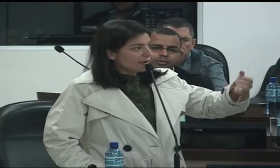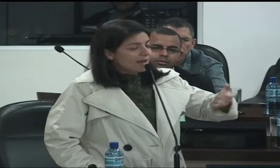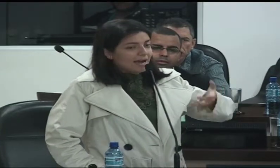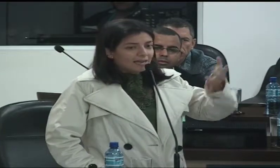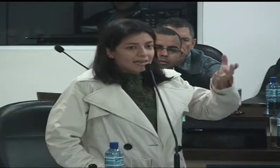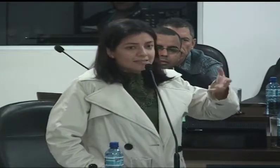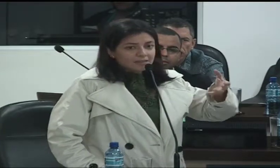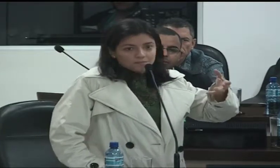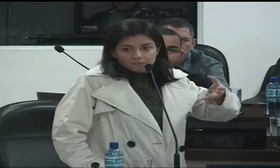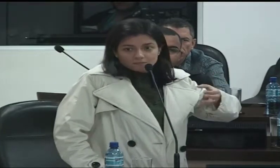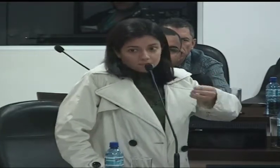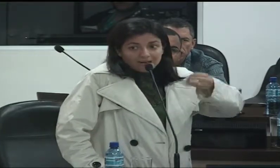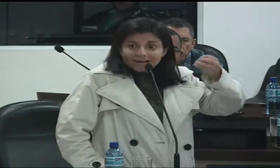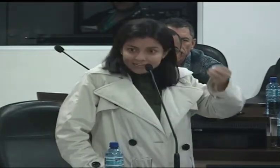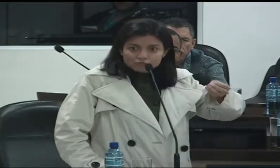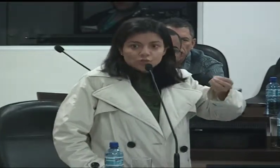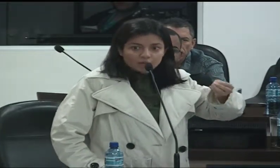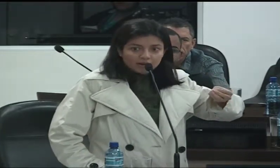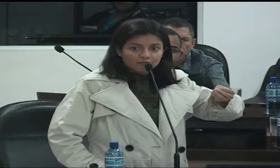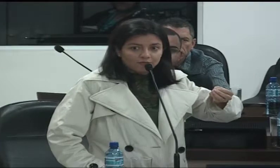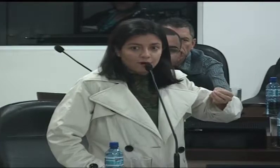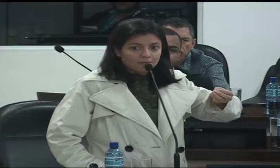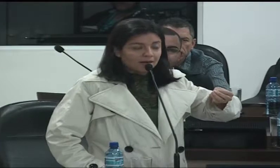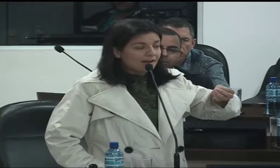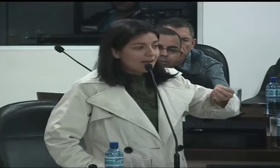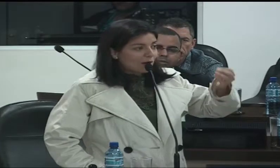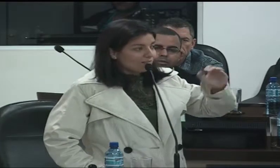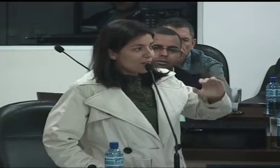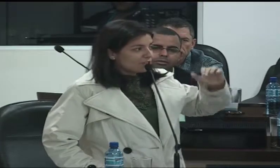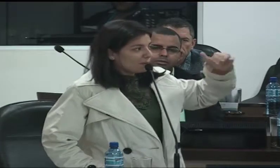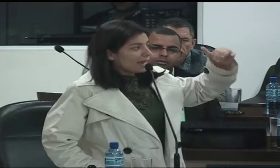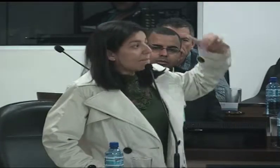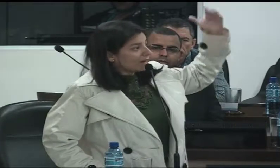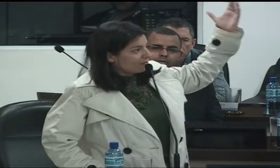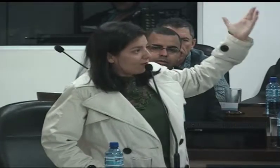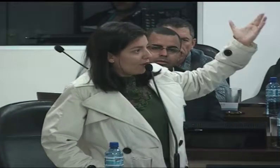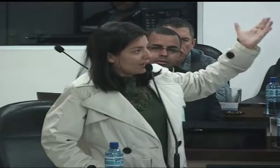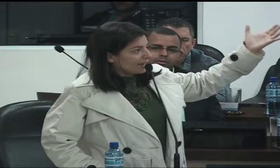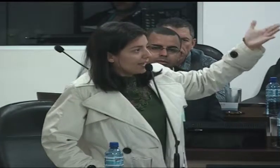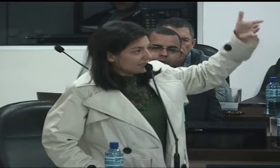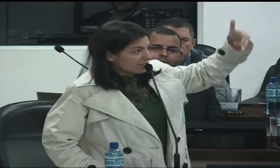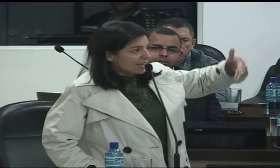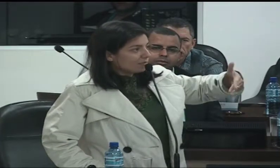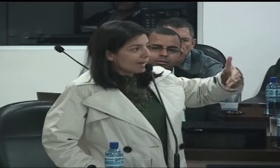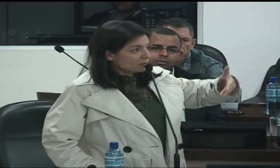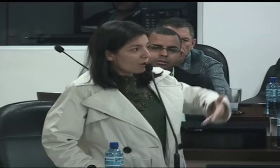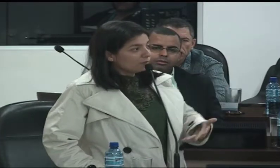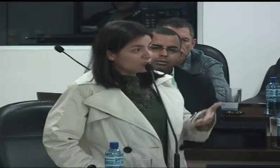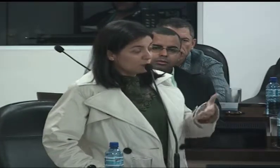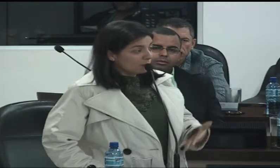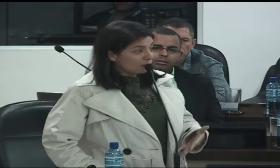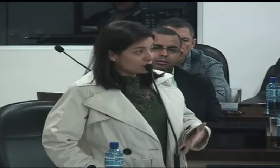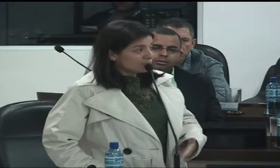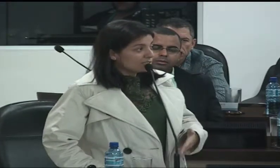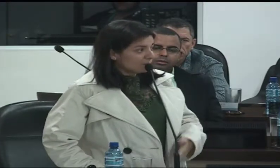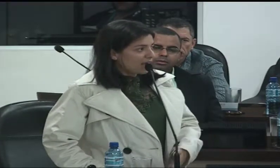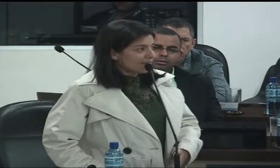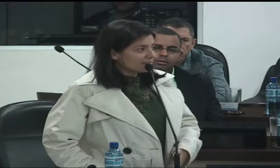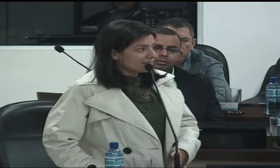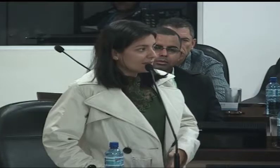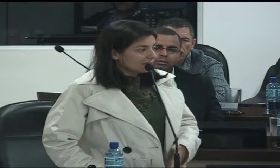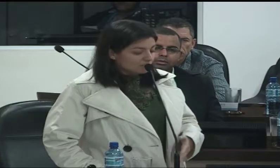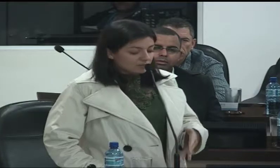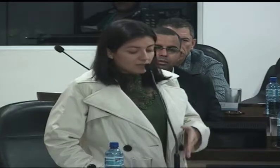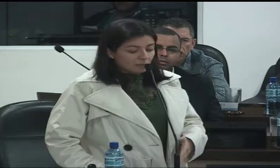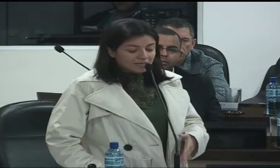gerador, aqueles que pagariam de qualquer forma, ao invés de pagar para fora, esse dinheiro cai nos cofres públicos